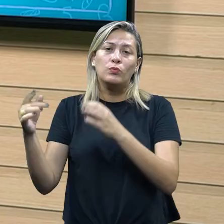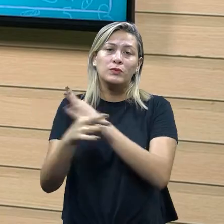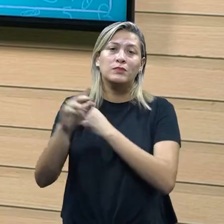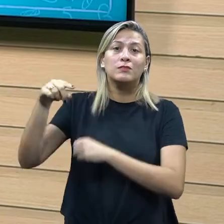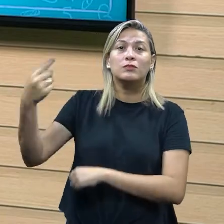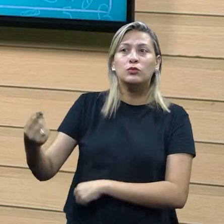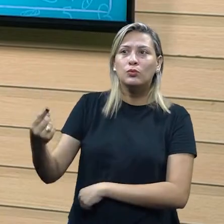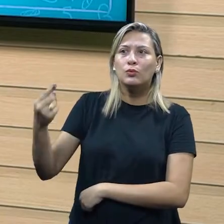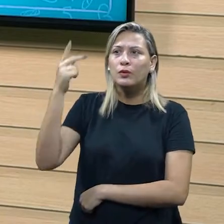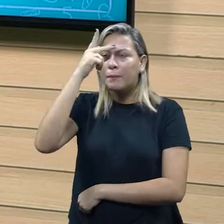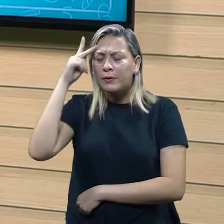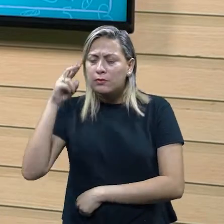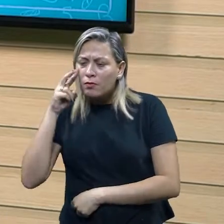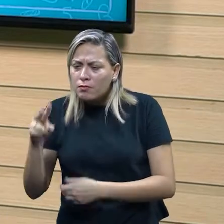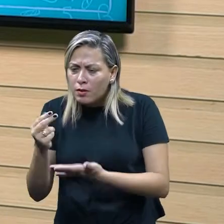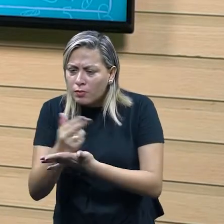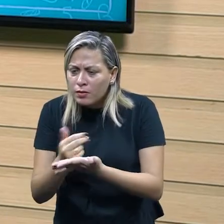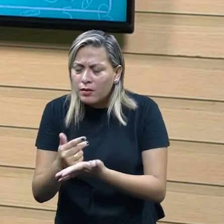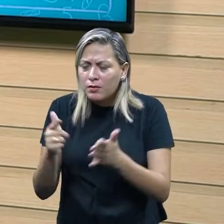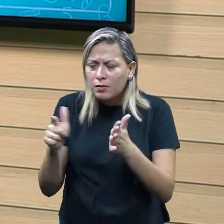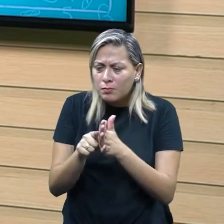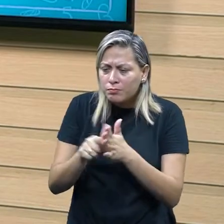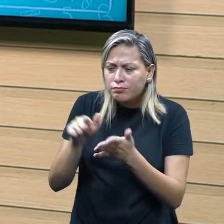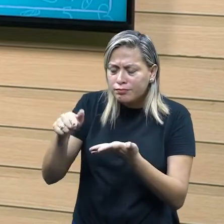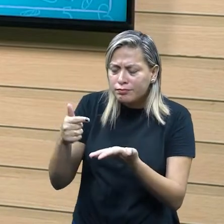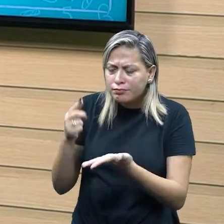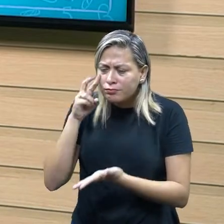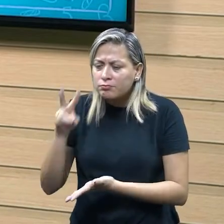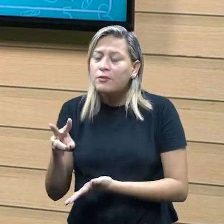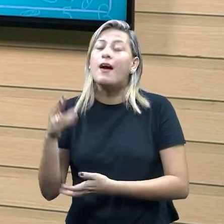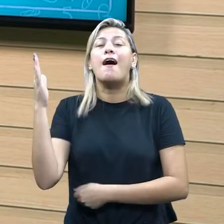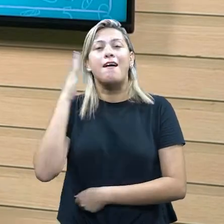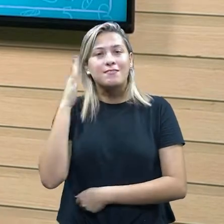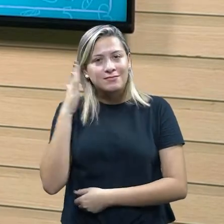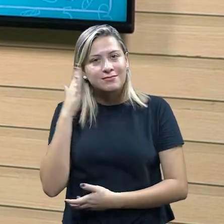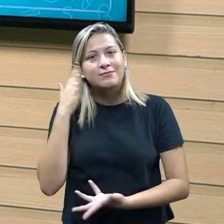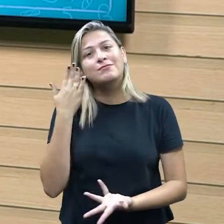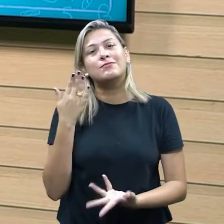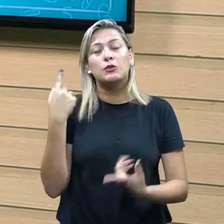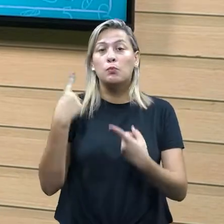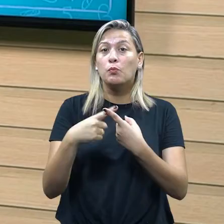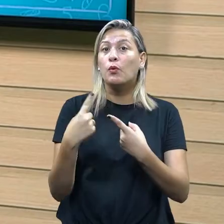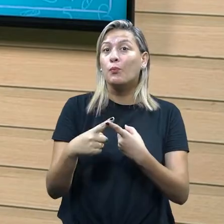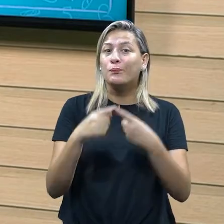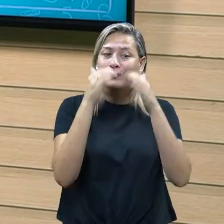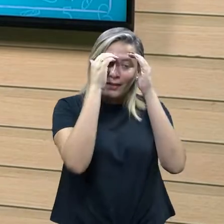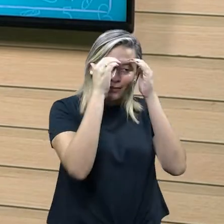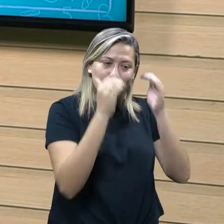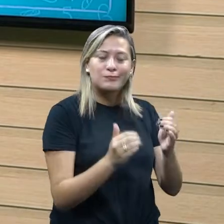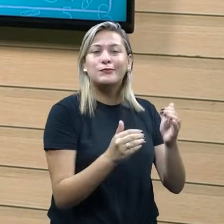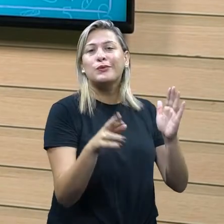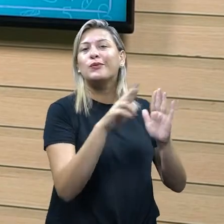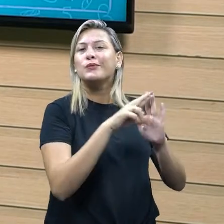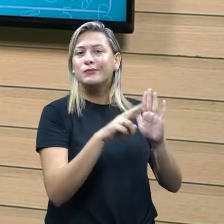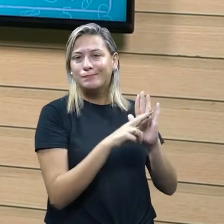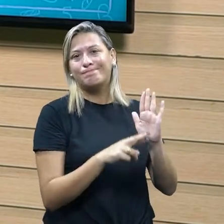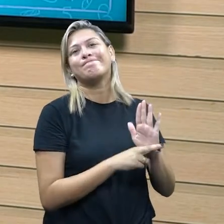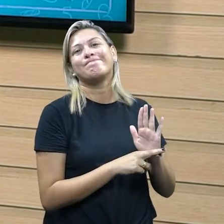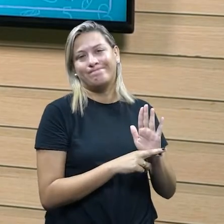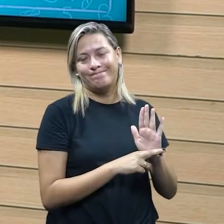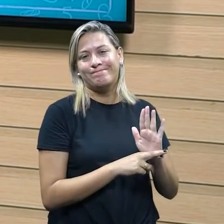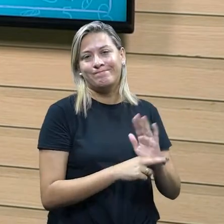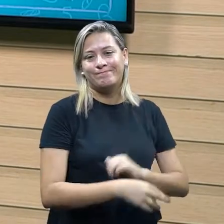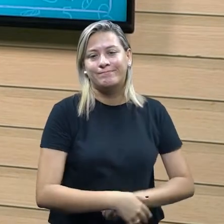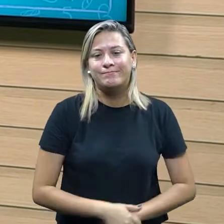ter condições de entender e interpretar tudo que está escrito ali, porque seu desenho está normatizado, então ele está dentro de